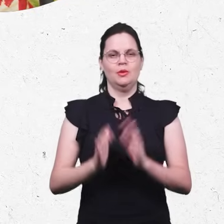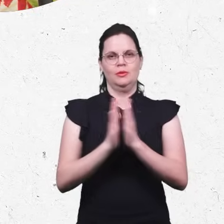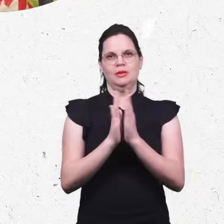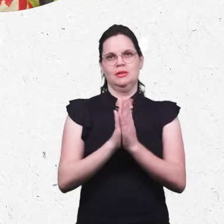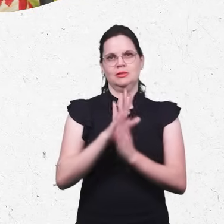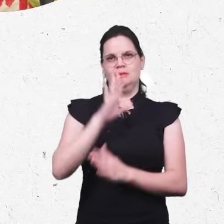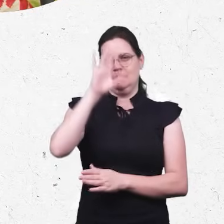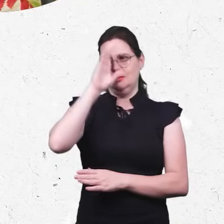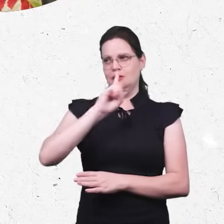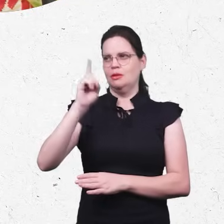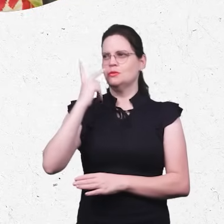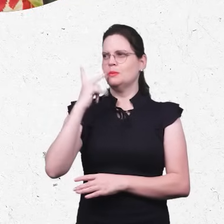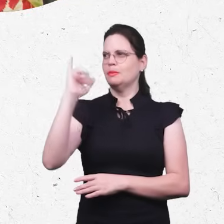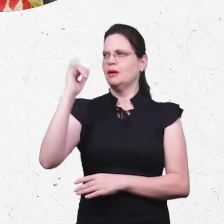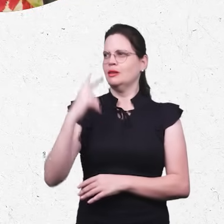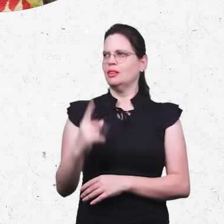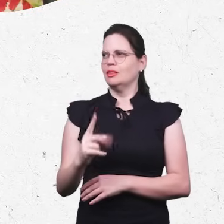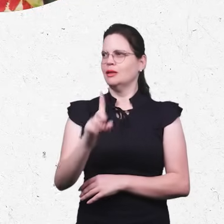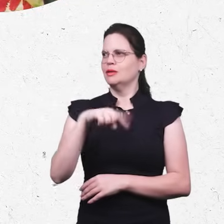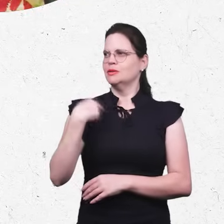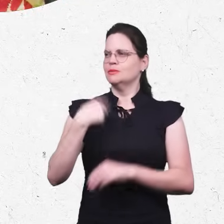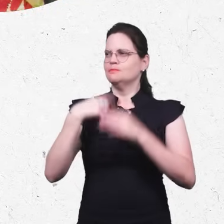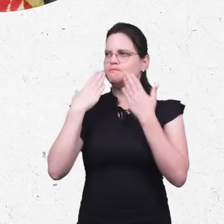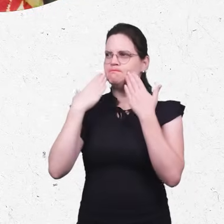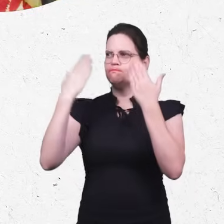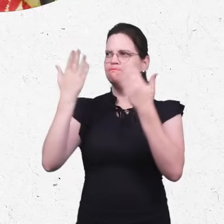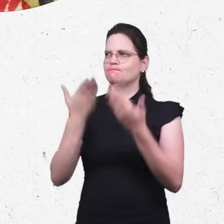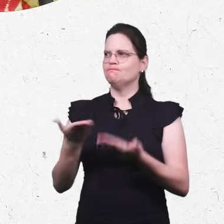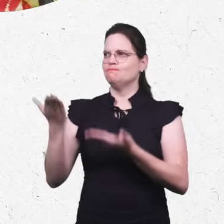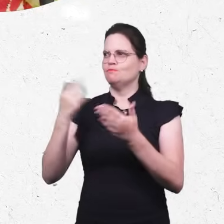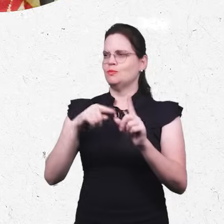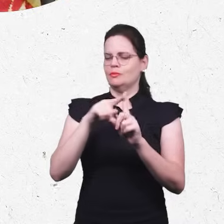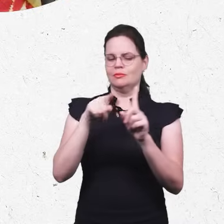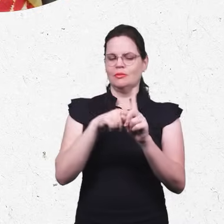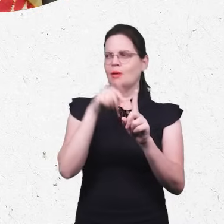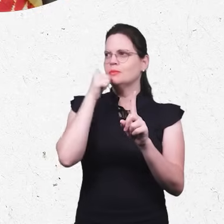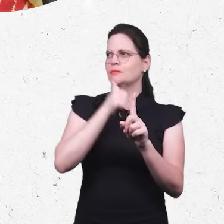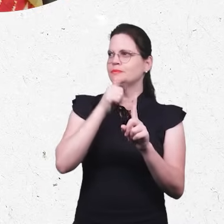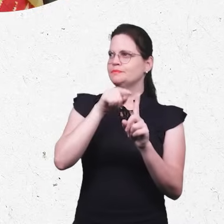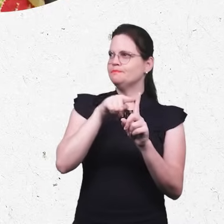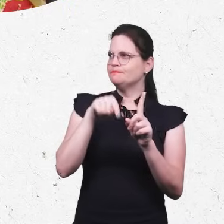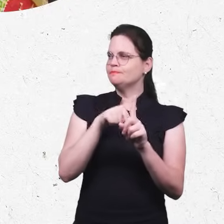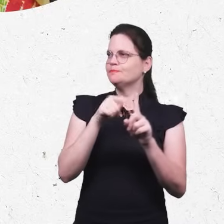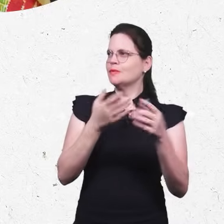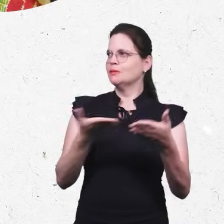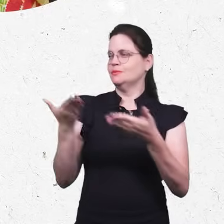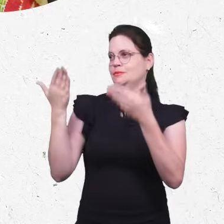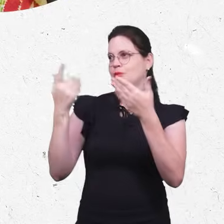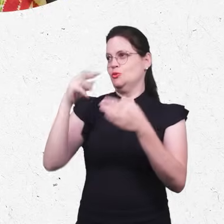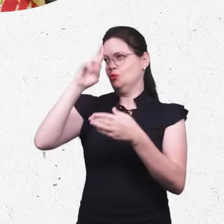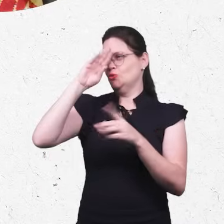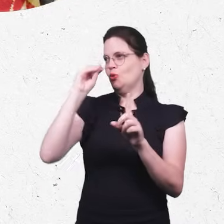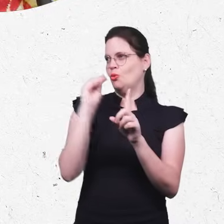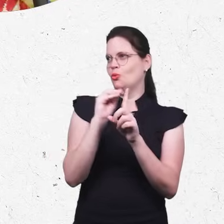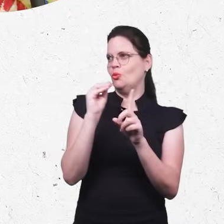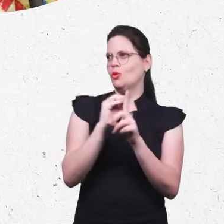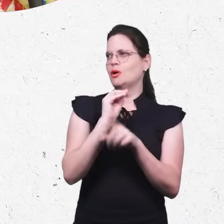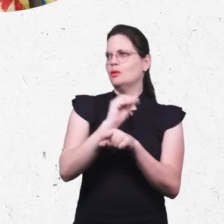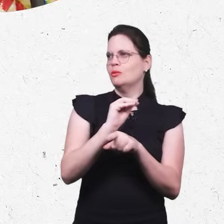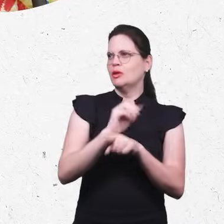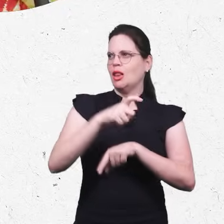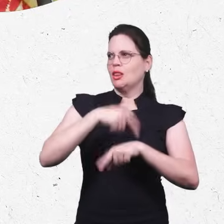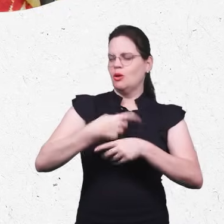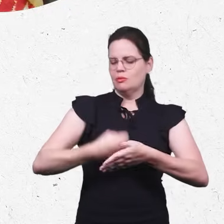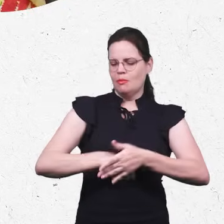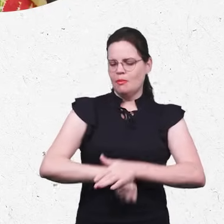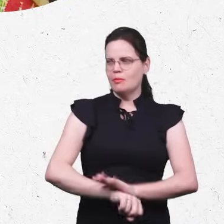Senhor Deus e Eterno Pai, colocamos diante de Ti, meu Deus, a gestante da Tua casa, Senhor, que o Senhor venha dar uma boa hora de